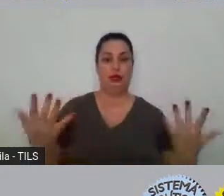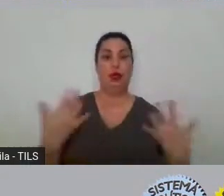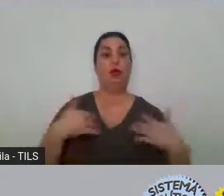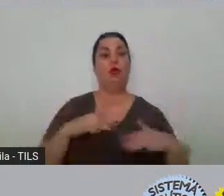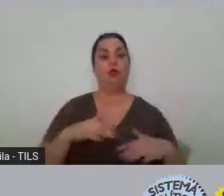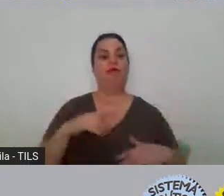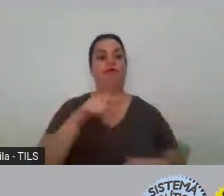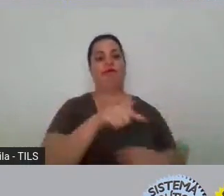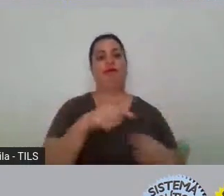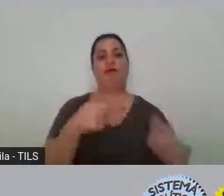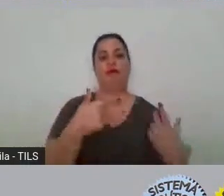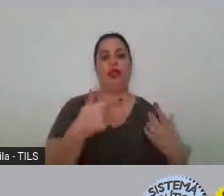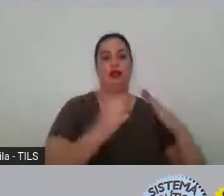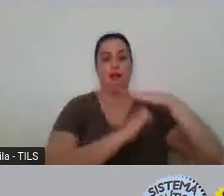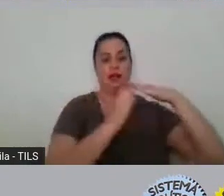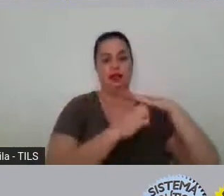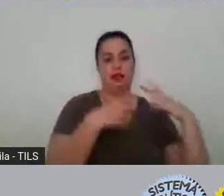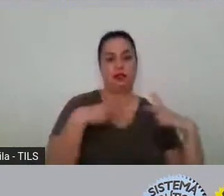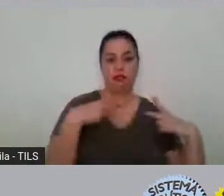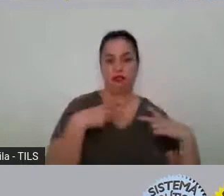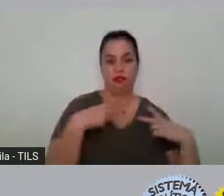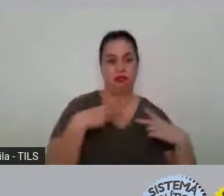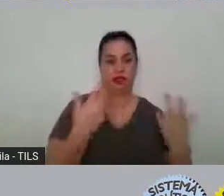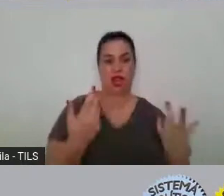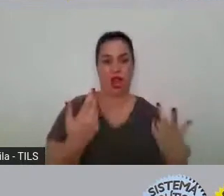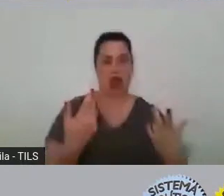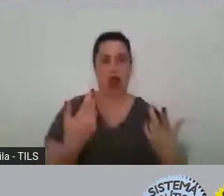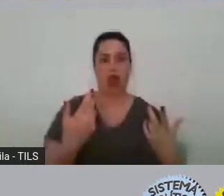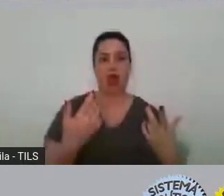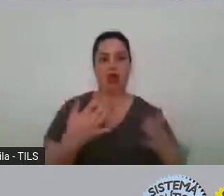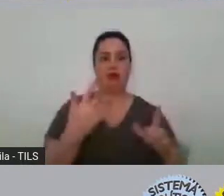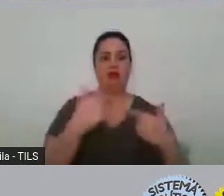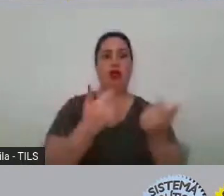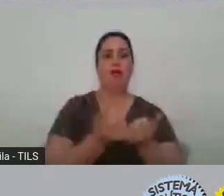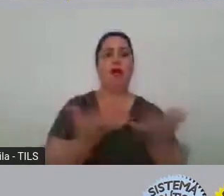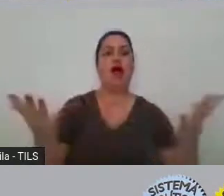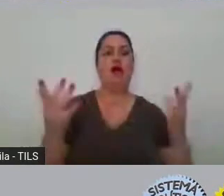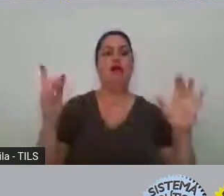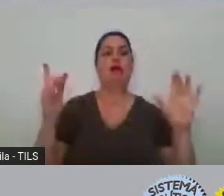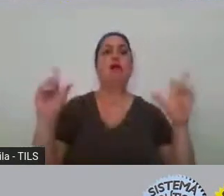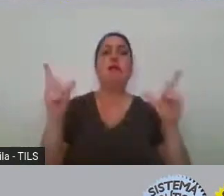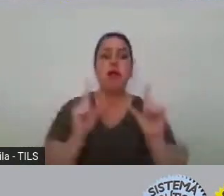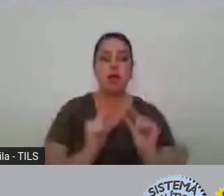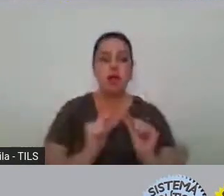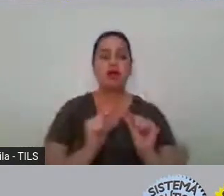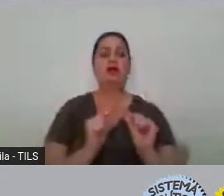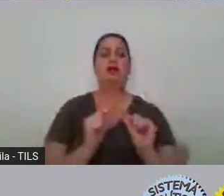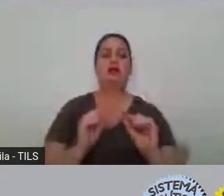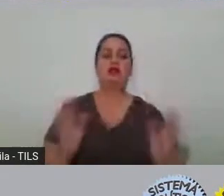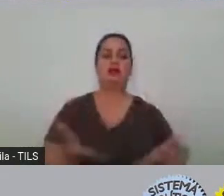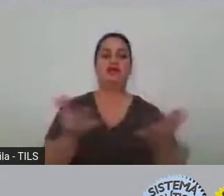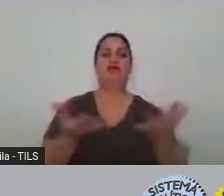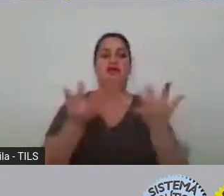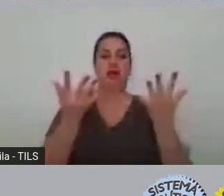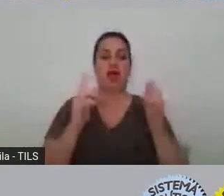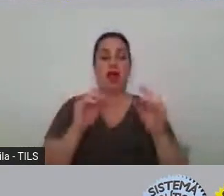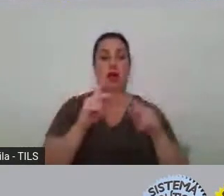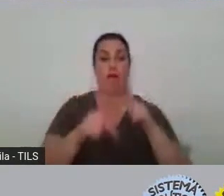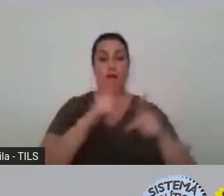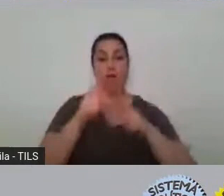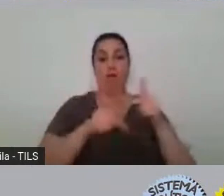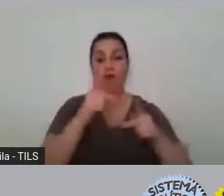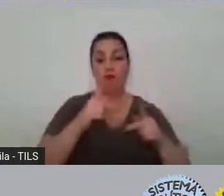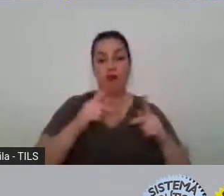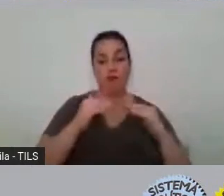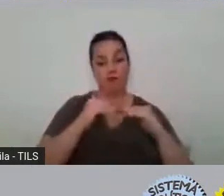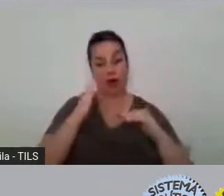emprego, empobrecendo a população, tem impulsionado a violência, e isso é uma situação de tragédia, de